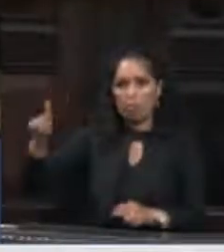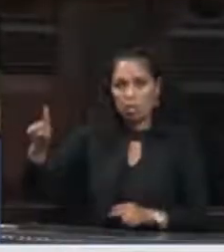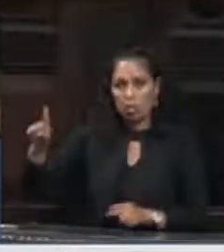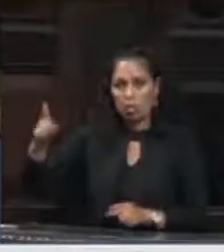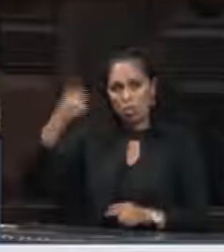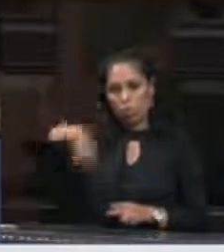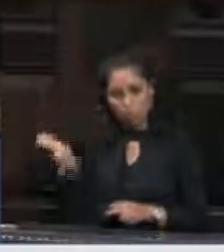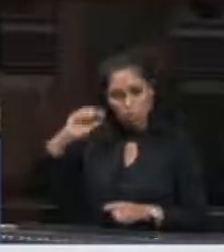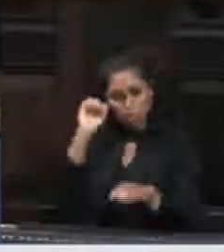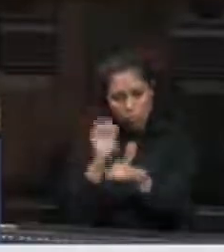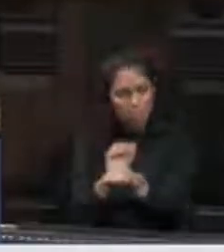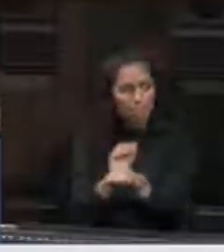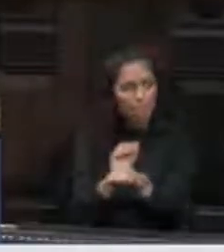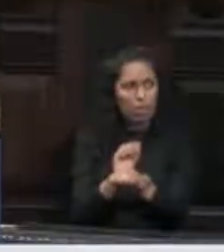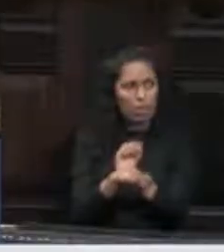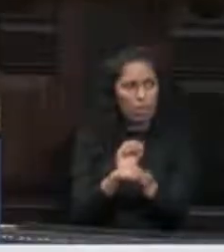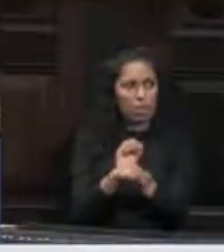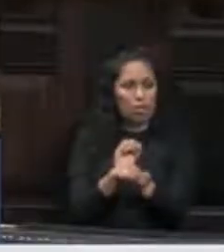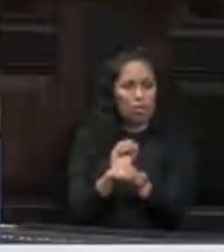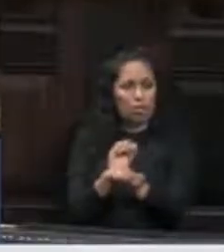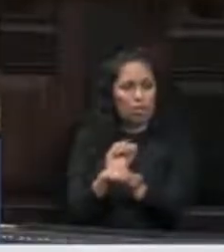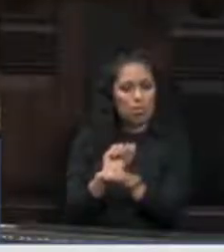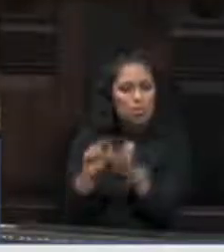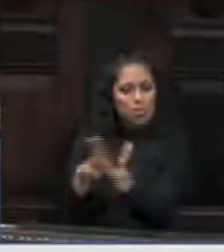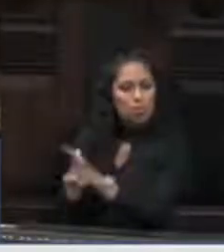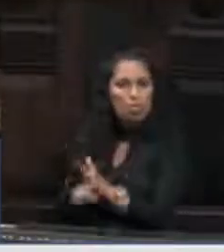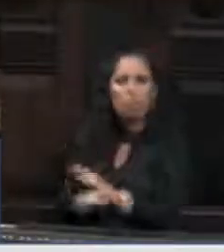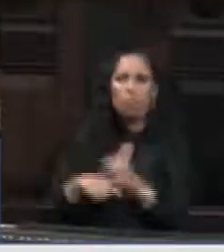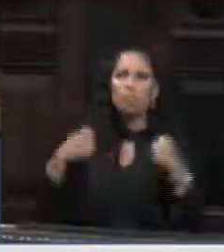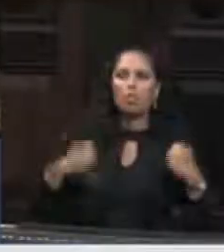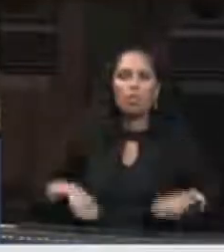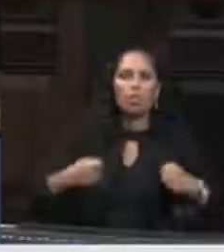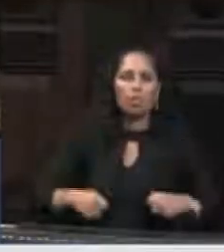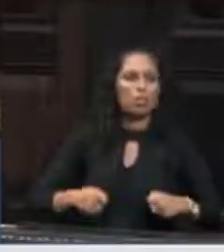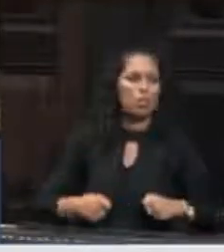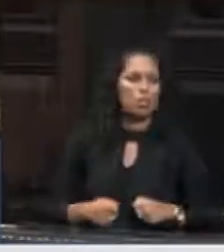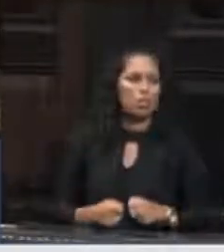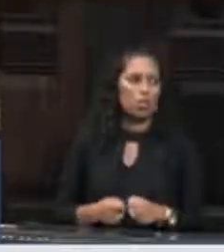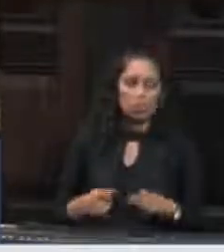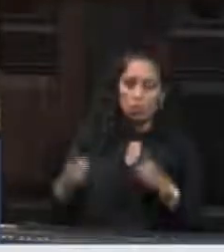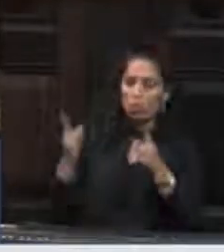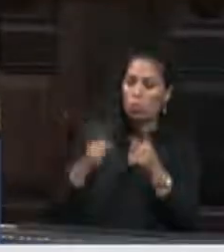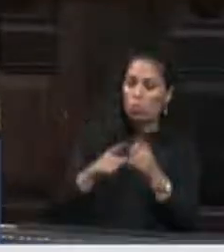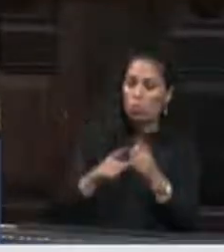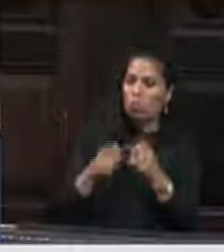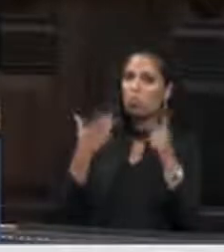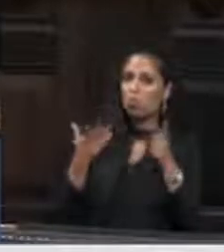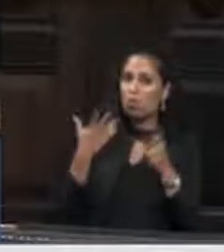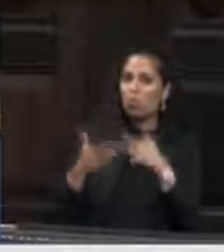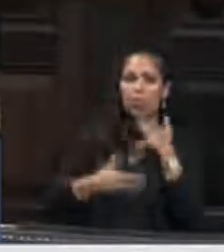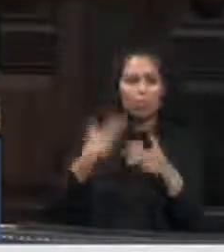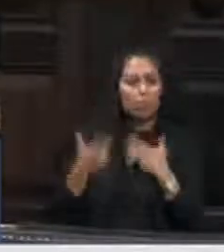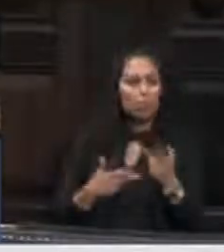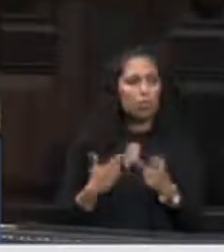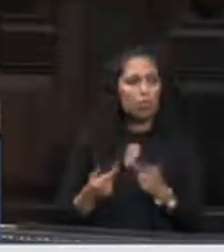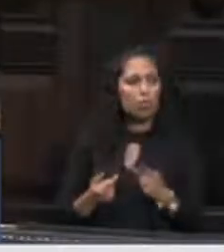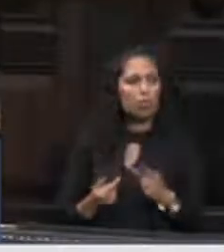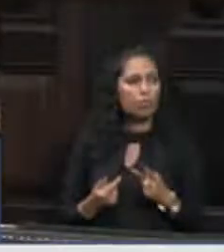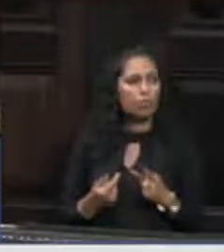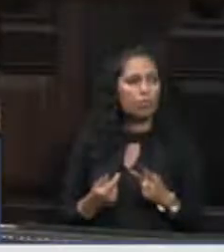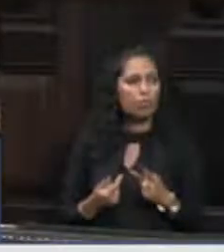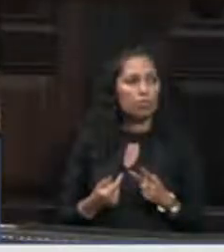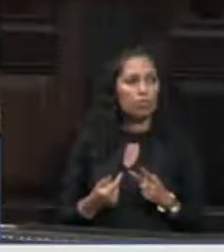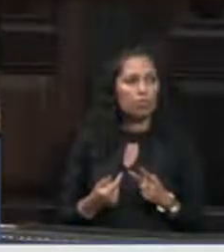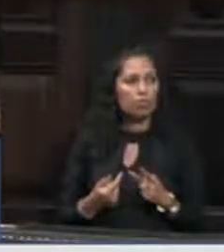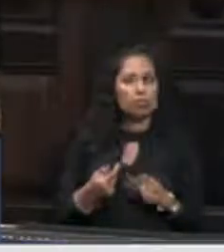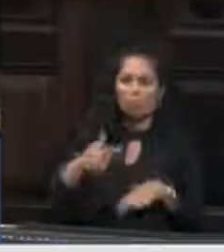casa matérias que estão seriamente comprometidas por agravos constitucionais. Segundo aspecto que eu quero mencionar, já